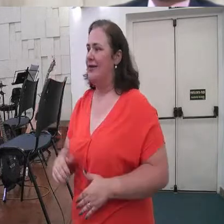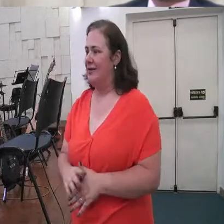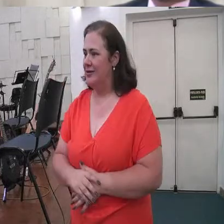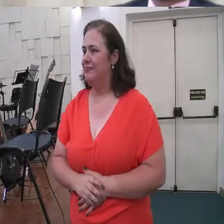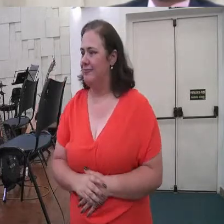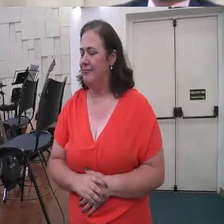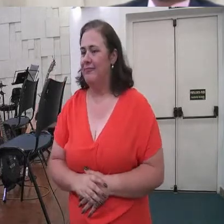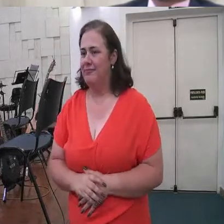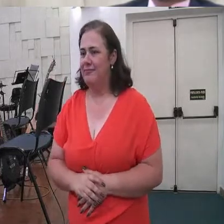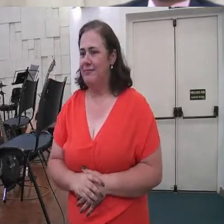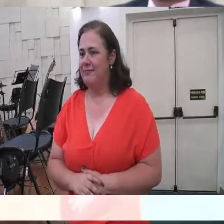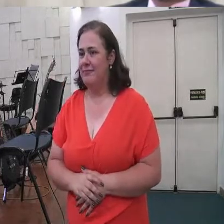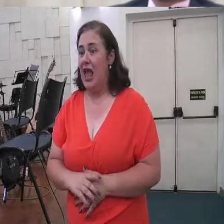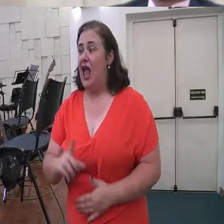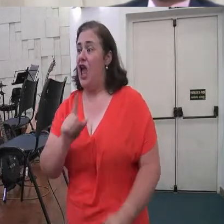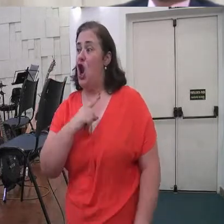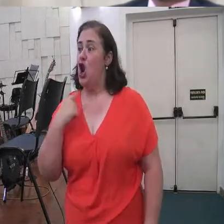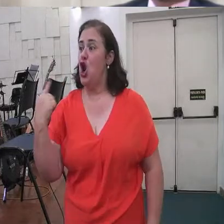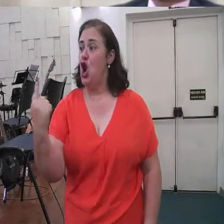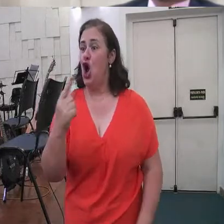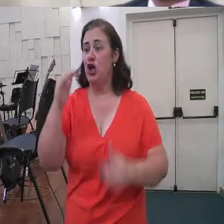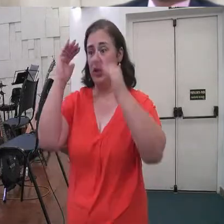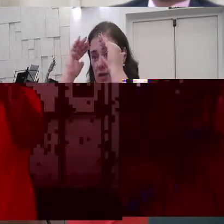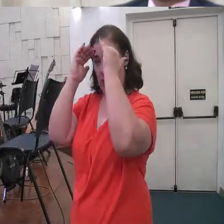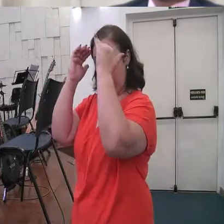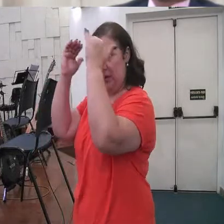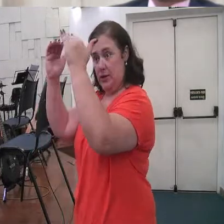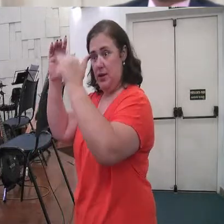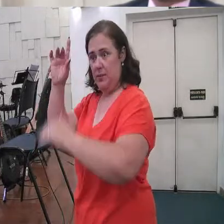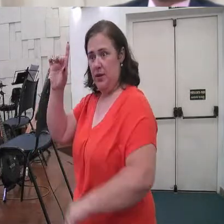Deus. Eu tenho tanto medo disso.